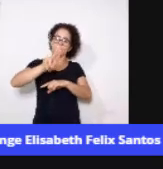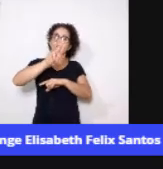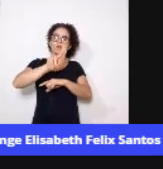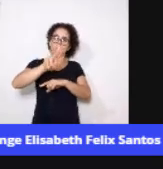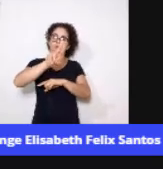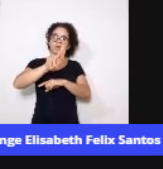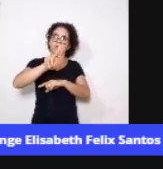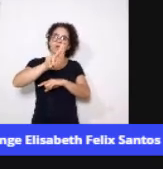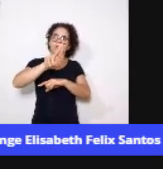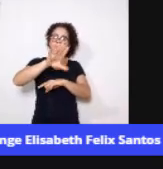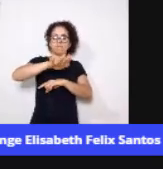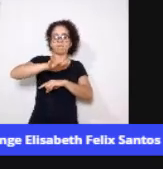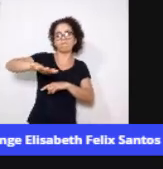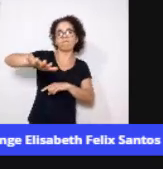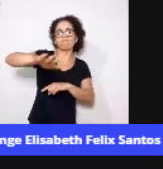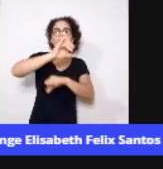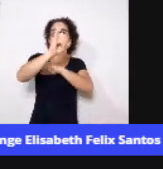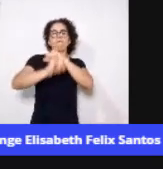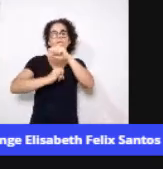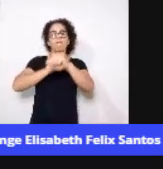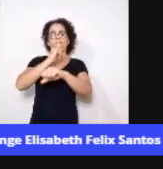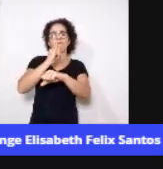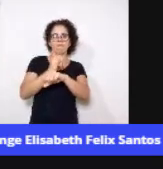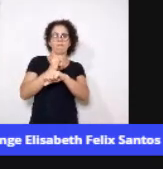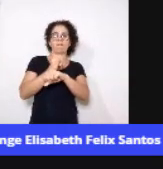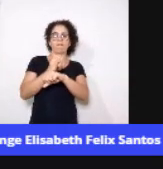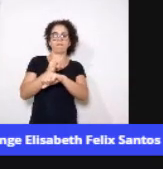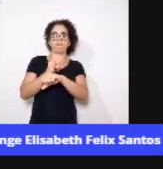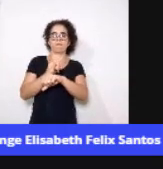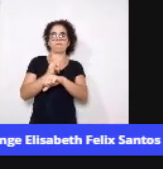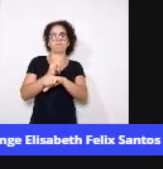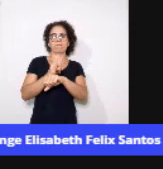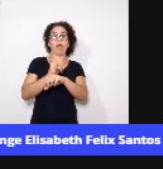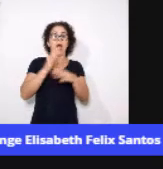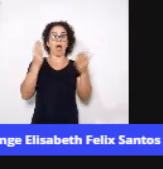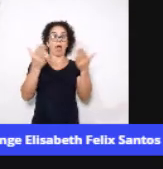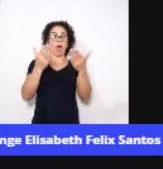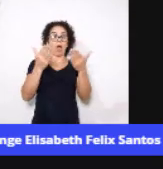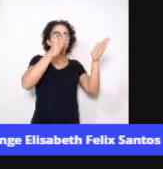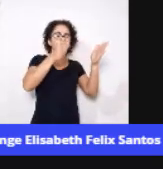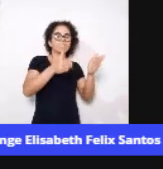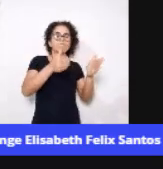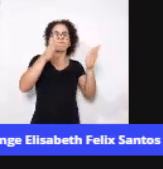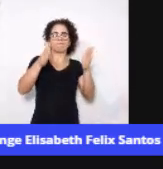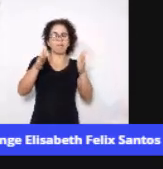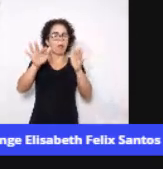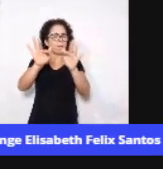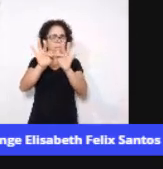aprendizagem. Vamos, então, para esse passo a passo, que é muito simples.